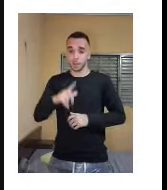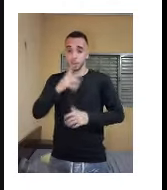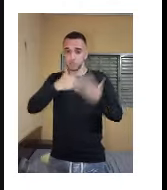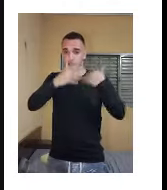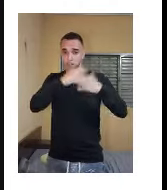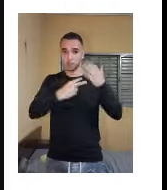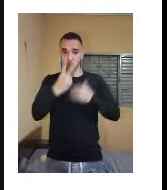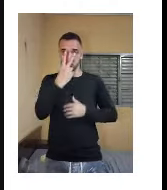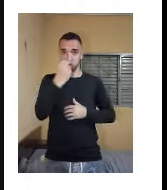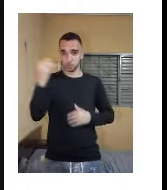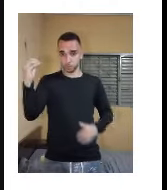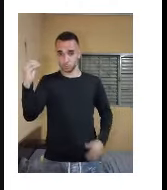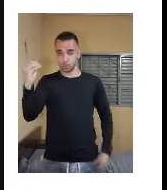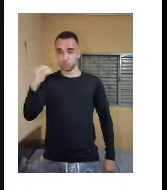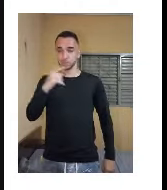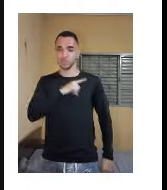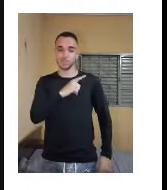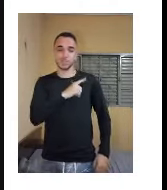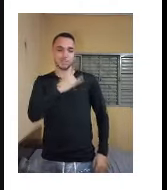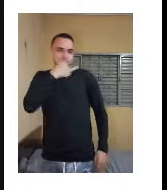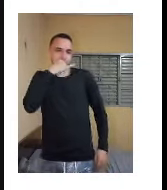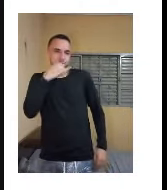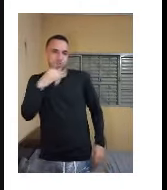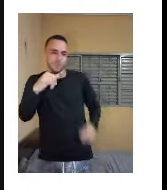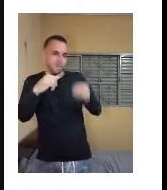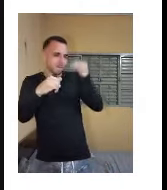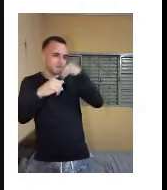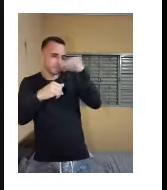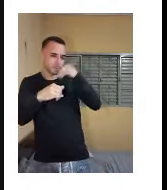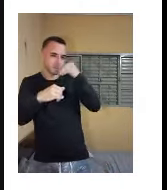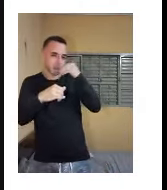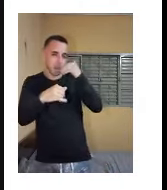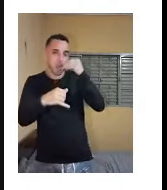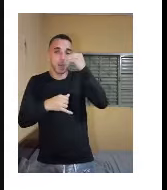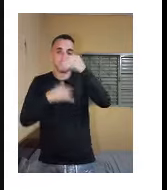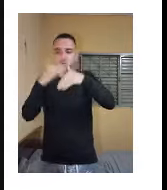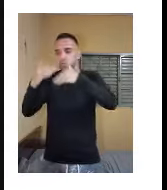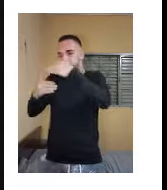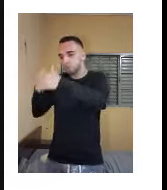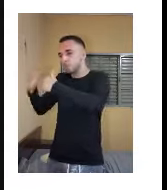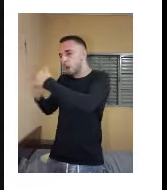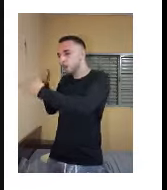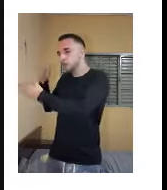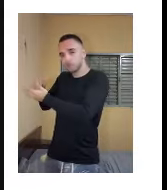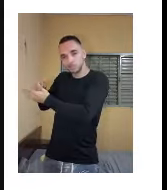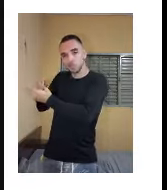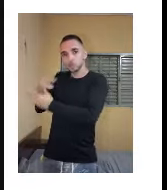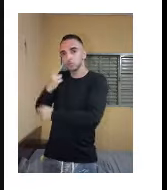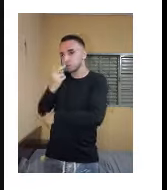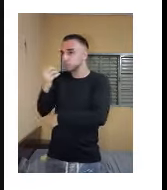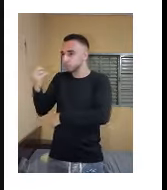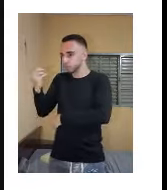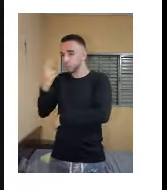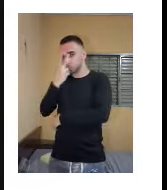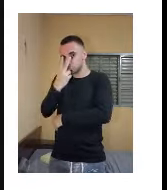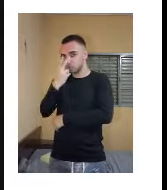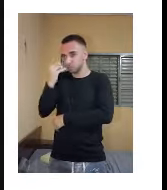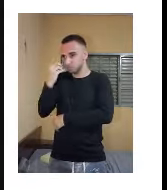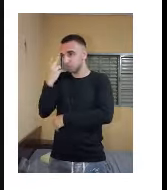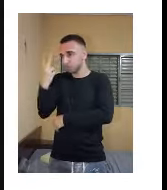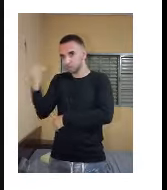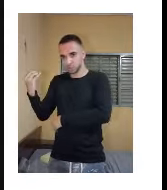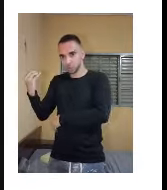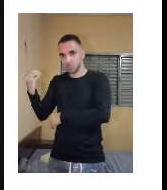temos, né, todos os mecanismos, a tecnologia, o conhecimento capaz de